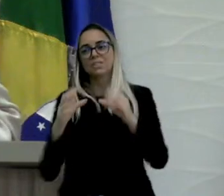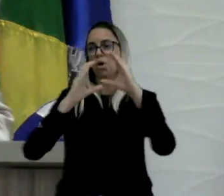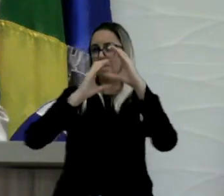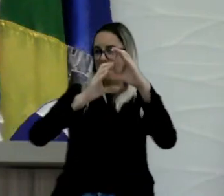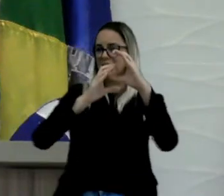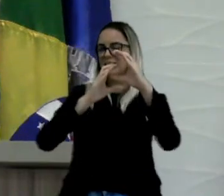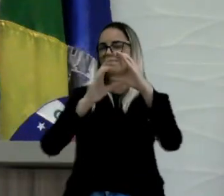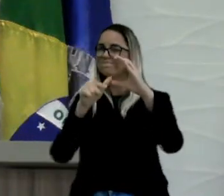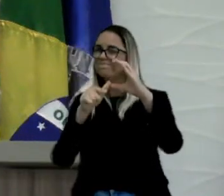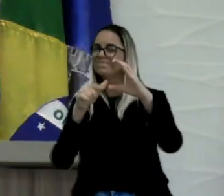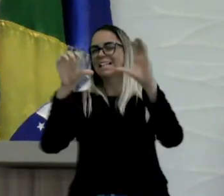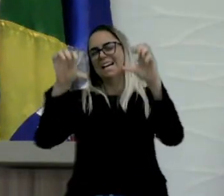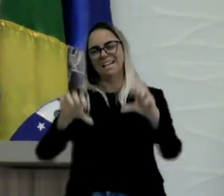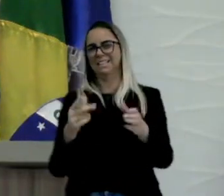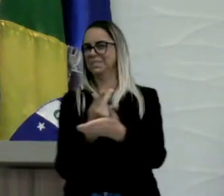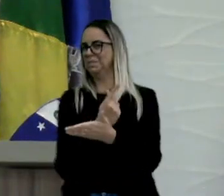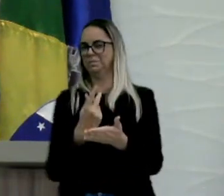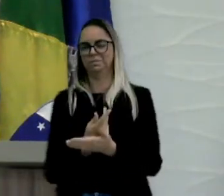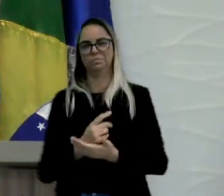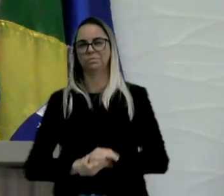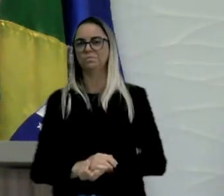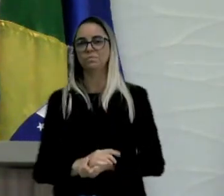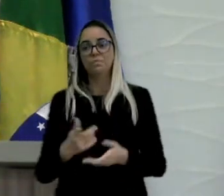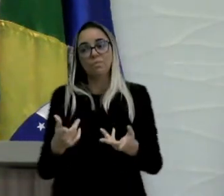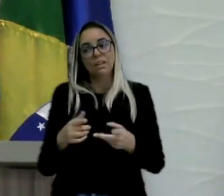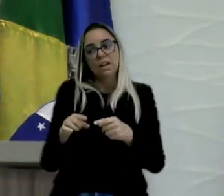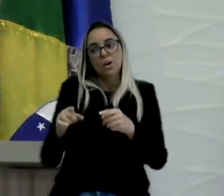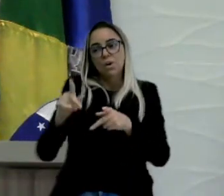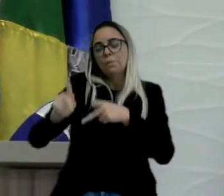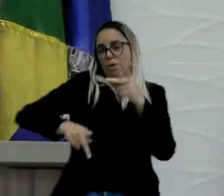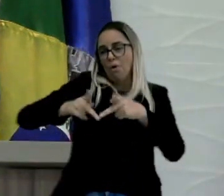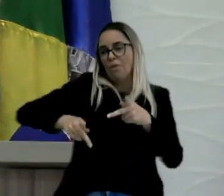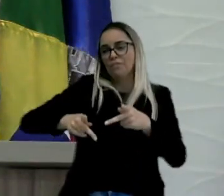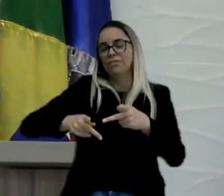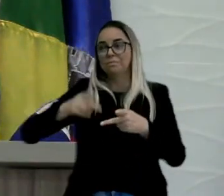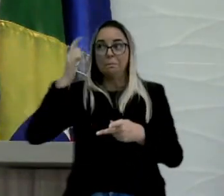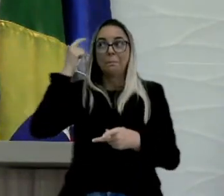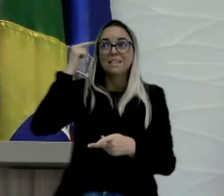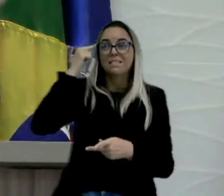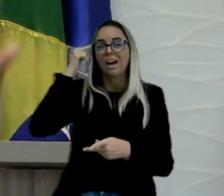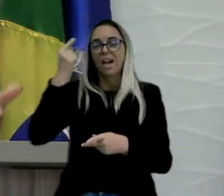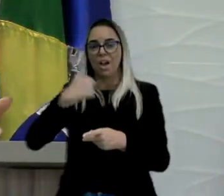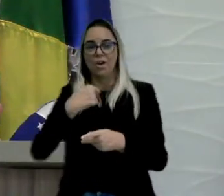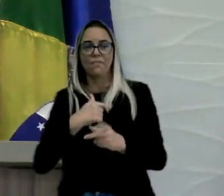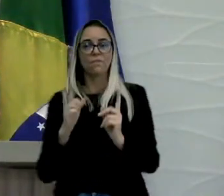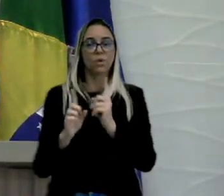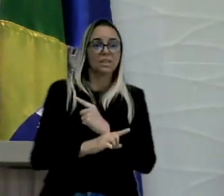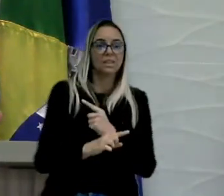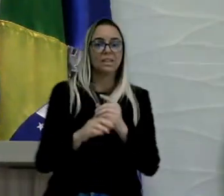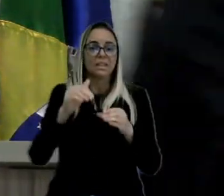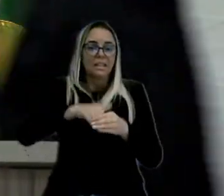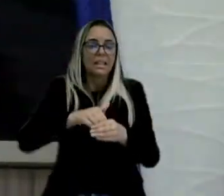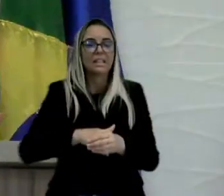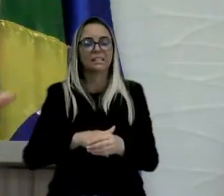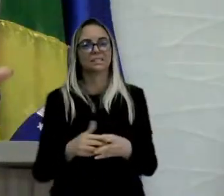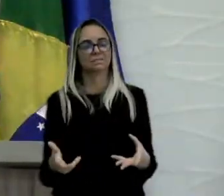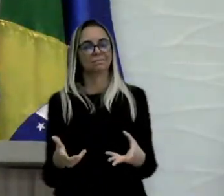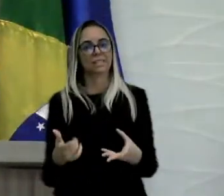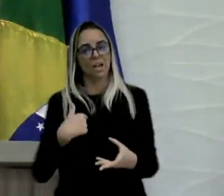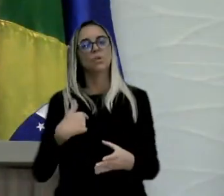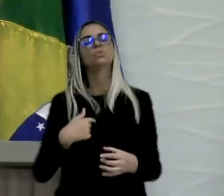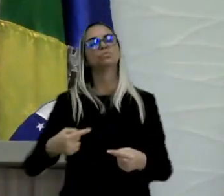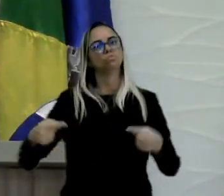explicar pra população para depois a população achar que eu não votei porque eu tô contra a população não eu sou a